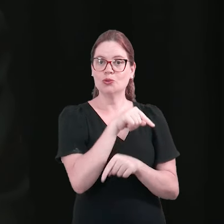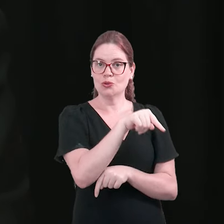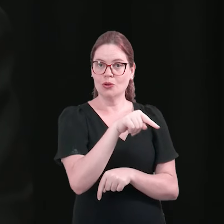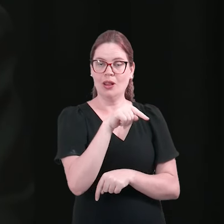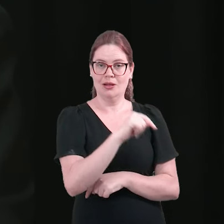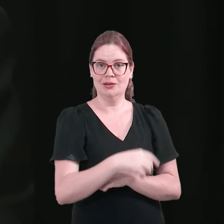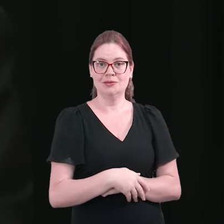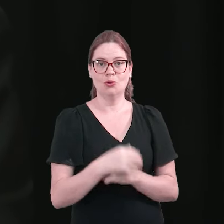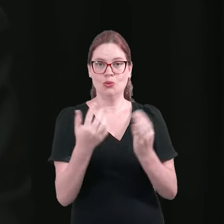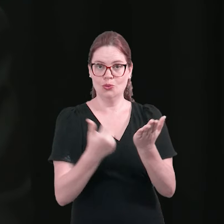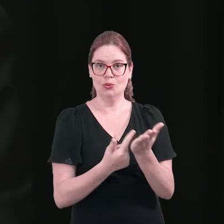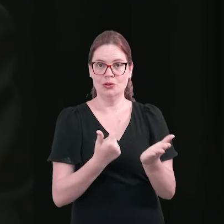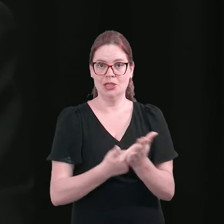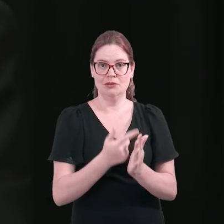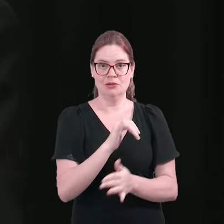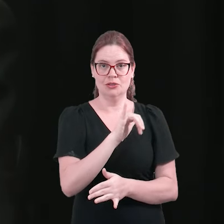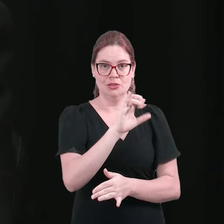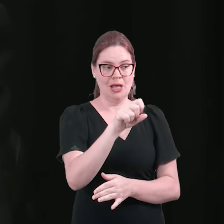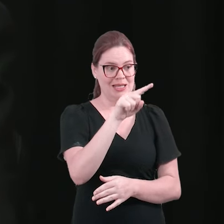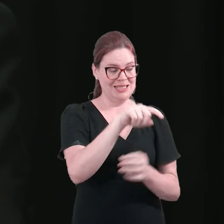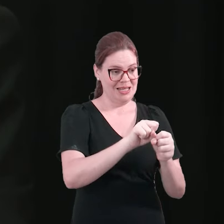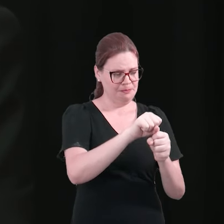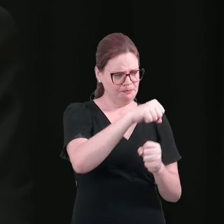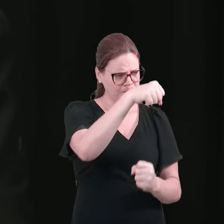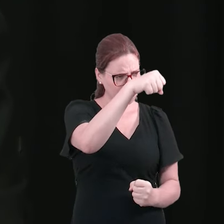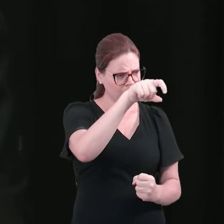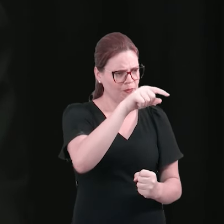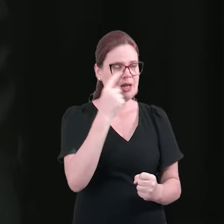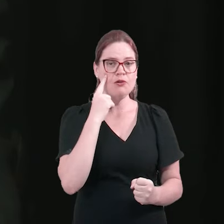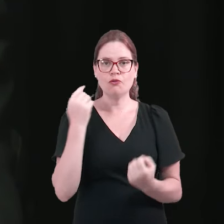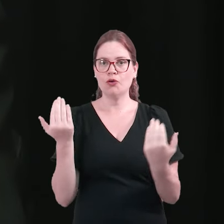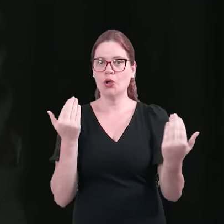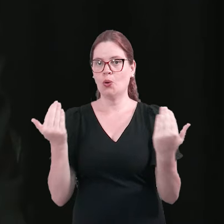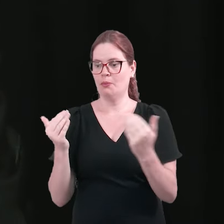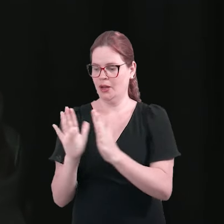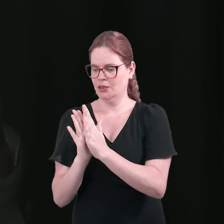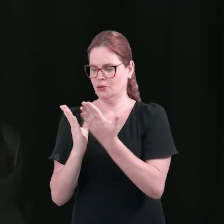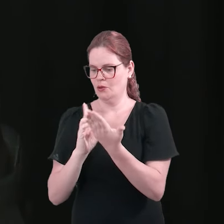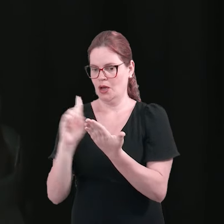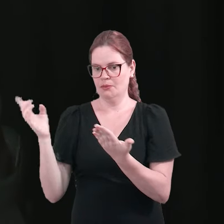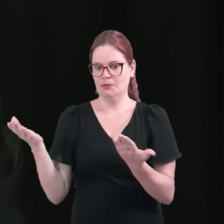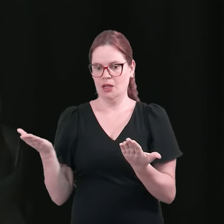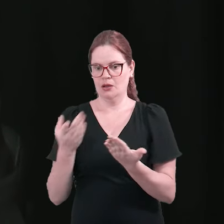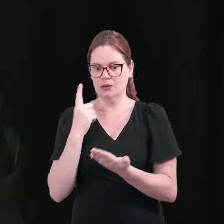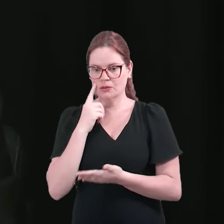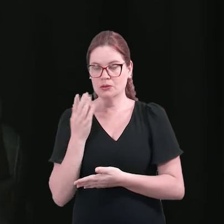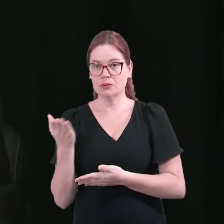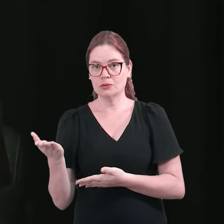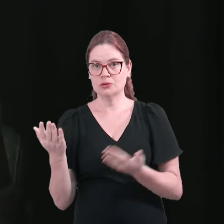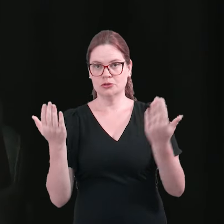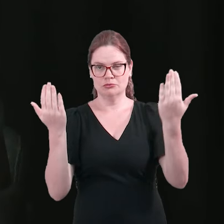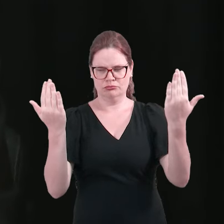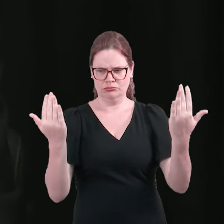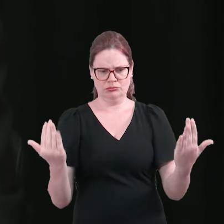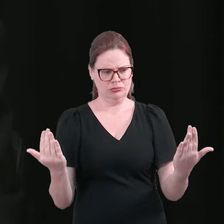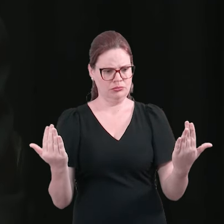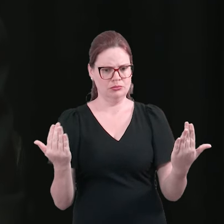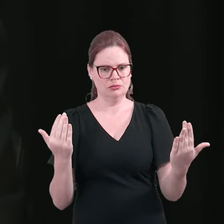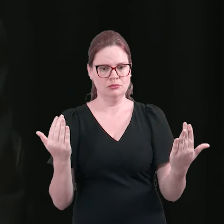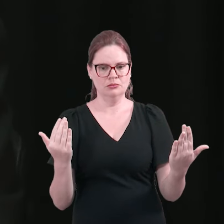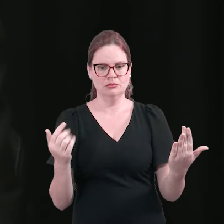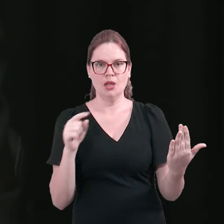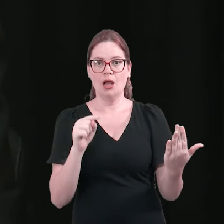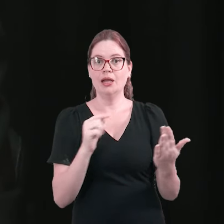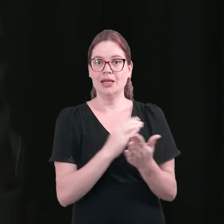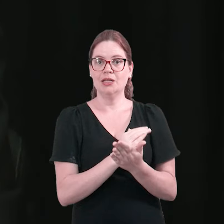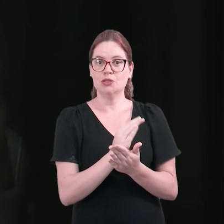foi comparado com a Bíblia que nós temos hoje, e eu abri um parênteses aqui, que esses achados